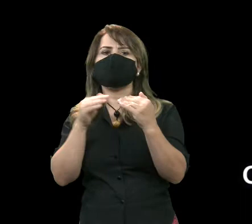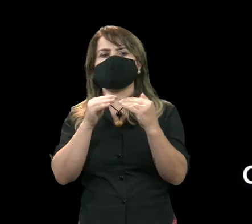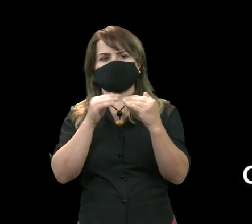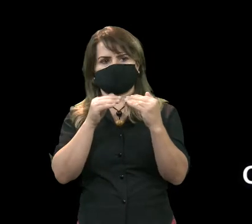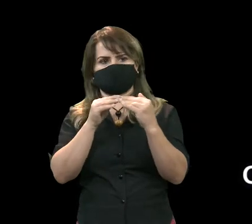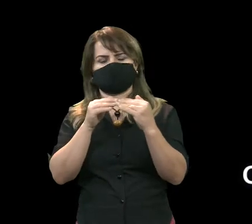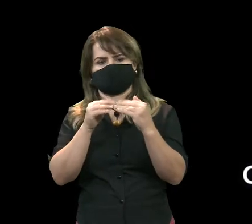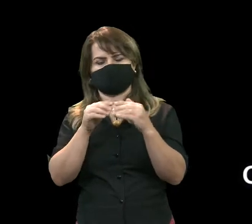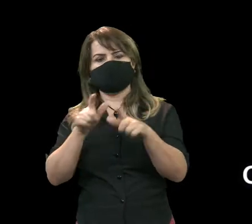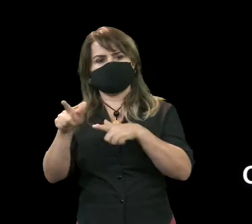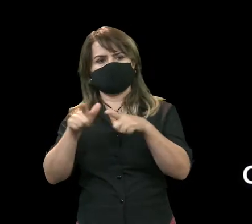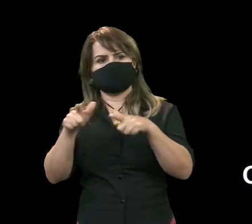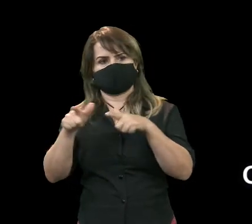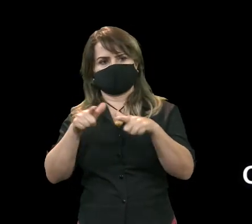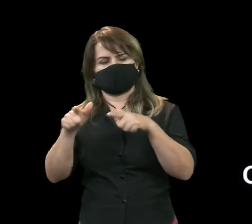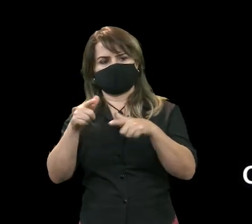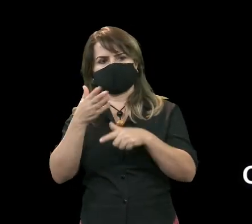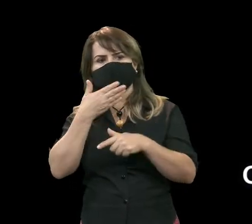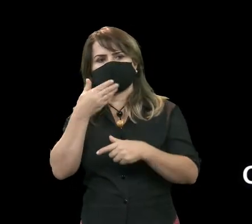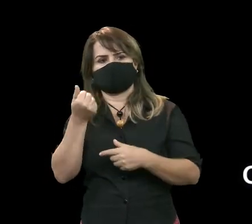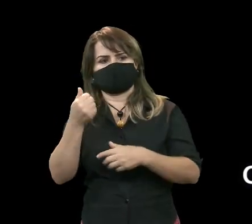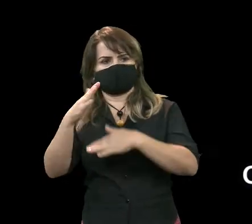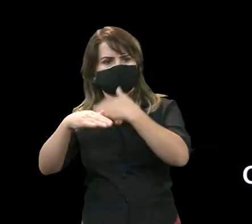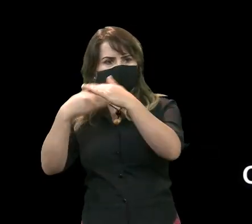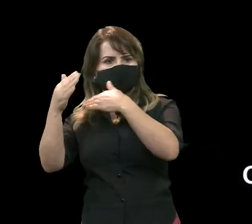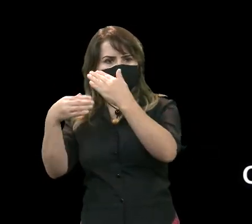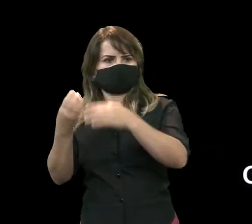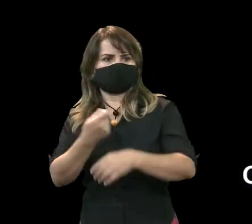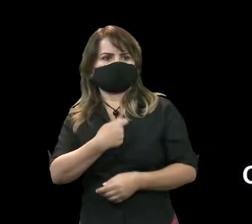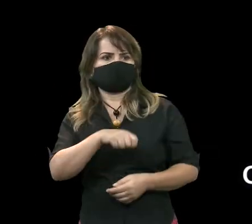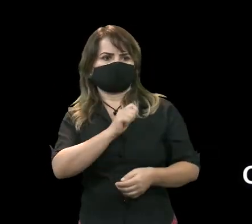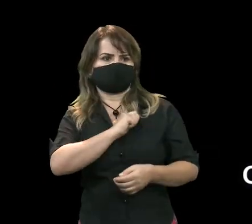desenvolver melhor seu trabalho de fiscalização na cidade de Marília.